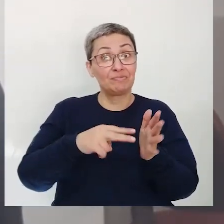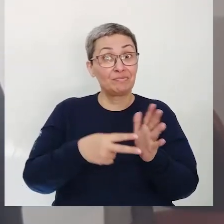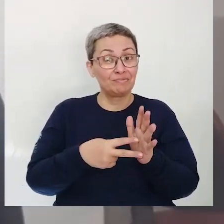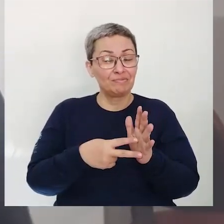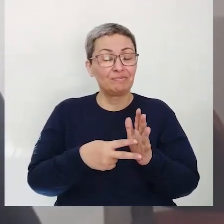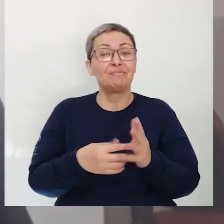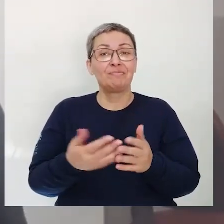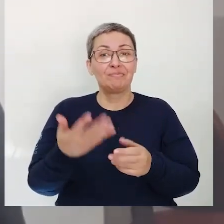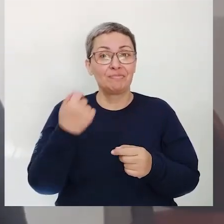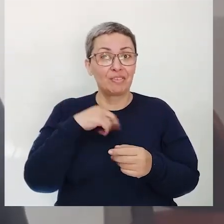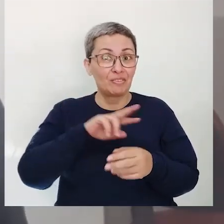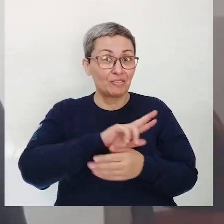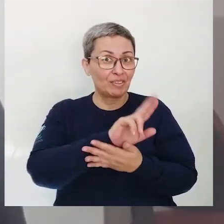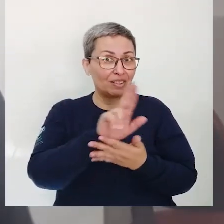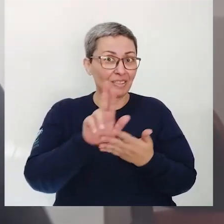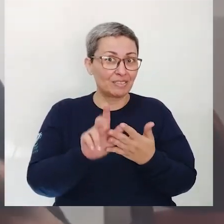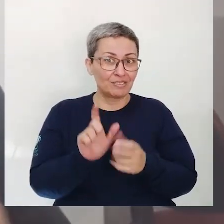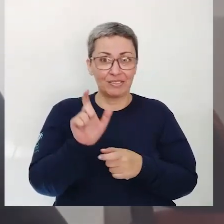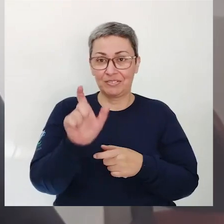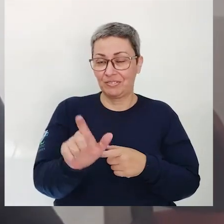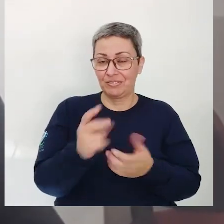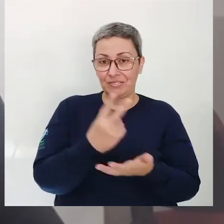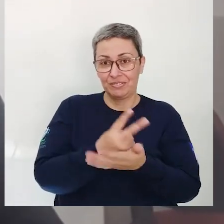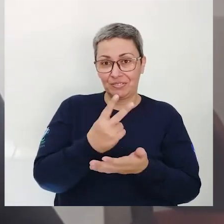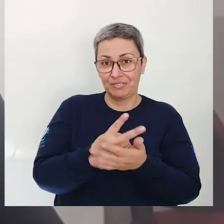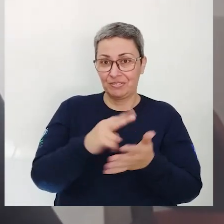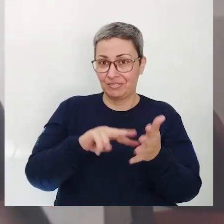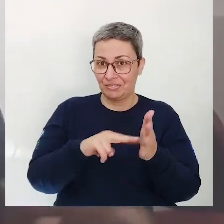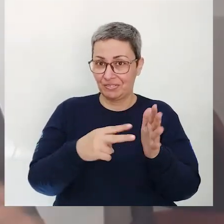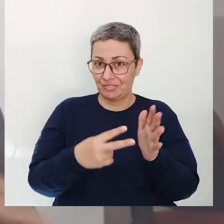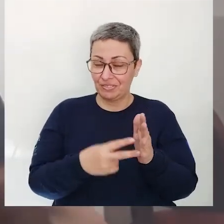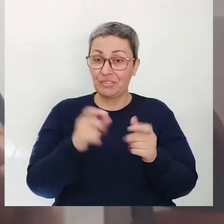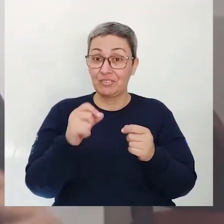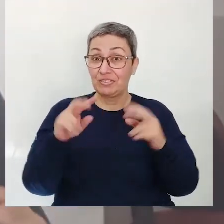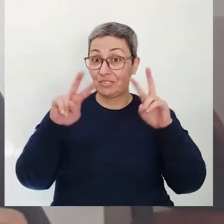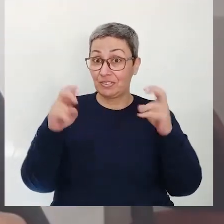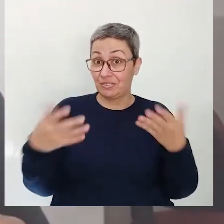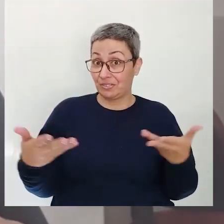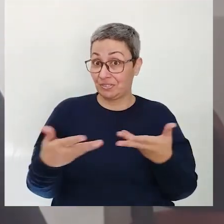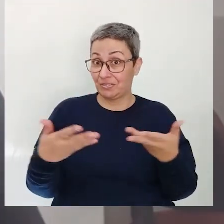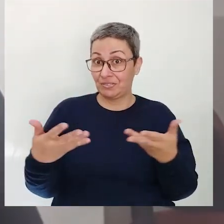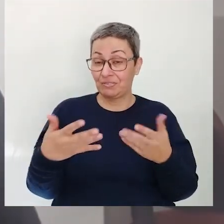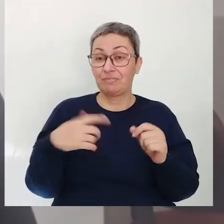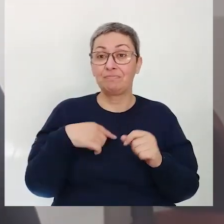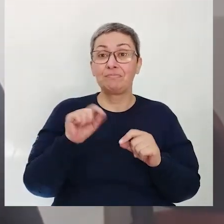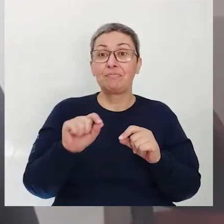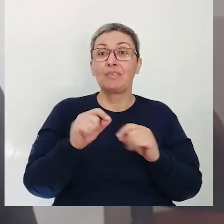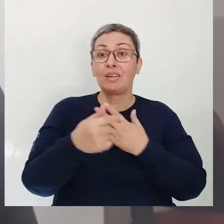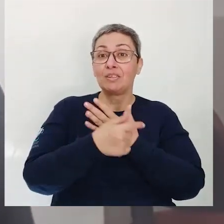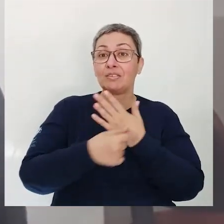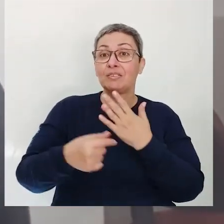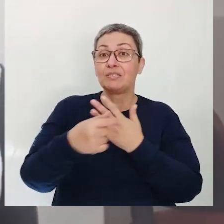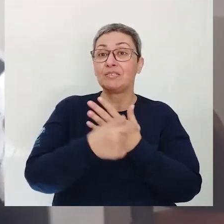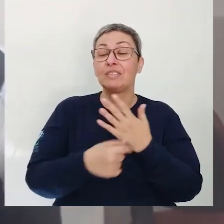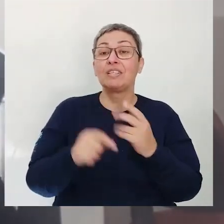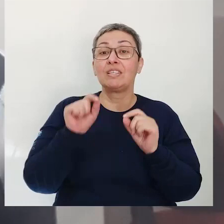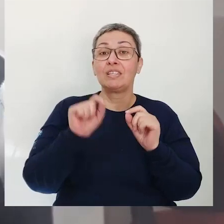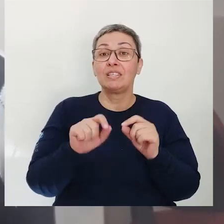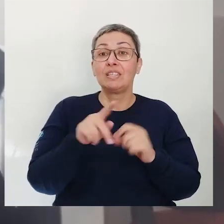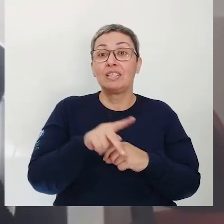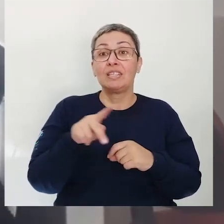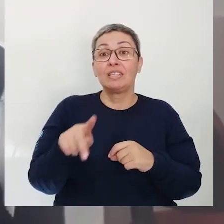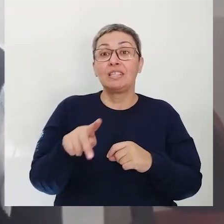Sentido. Várias palavras, mesmo sentido. Esse é o tema de hoje do nosso trabalho. A autoria desse poema